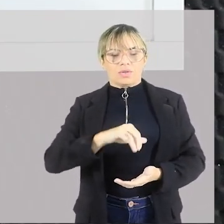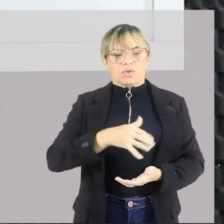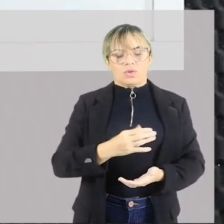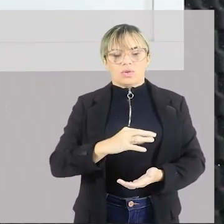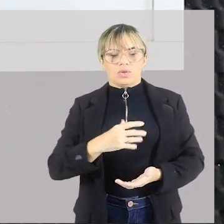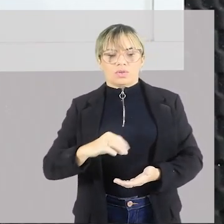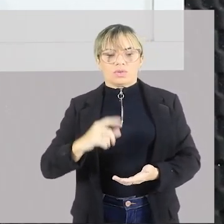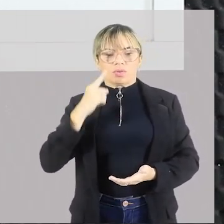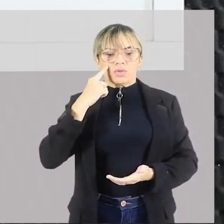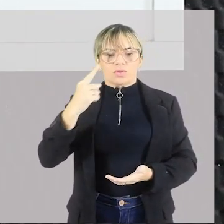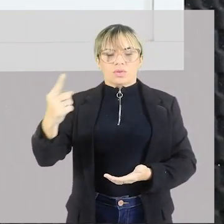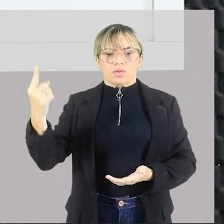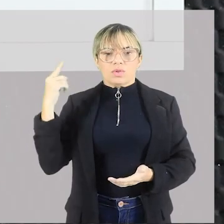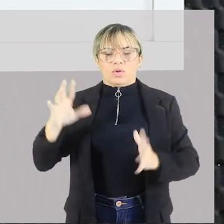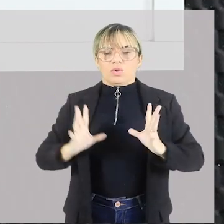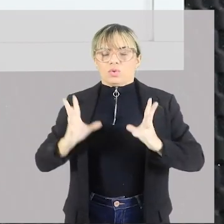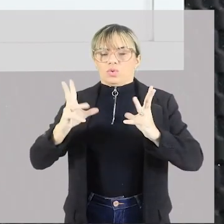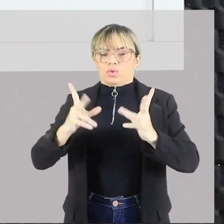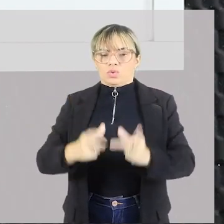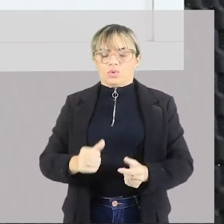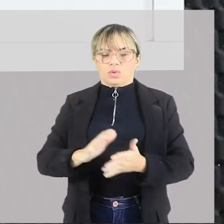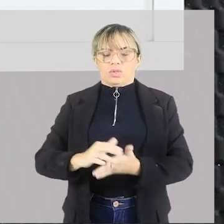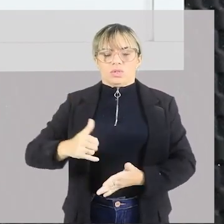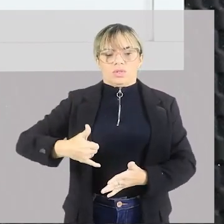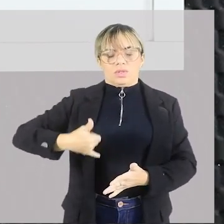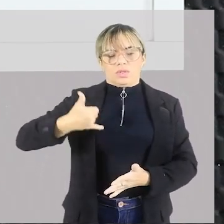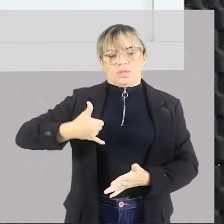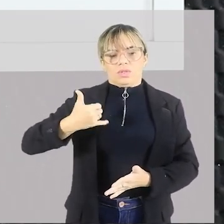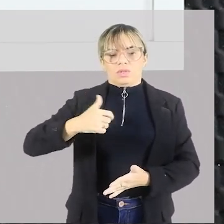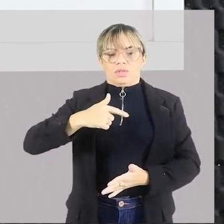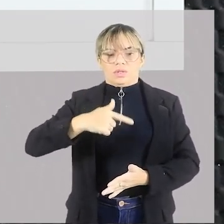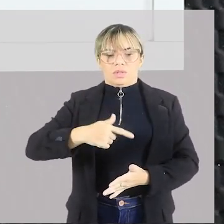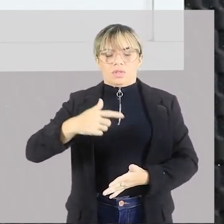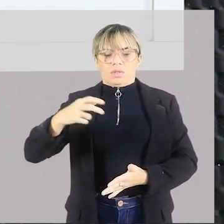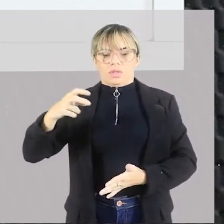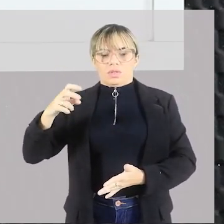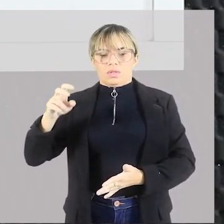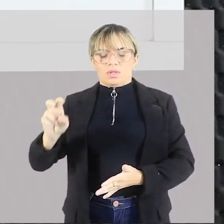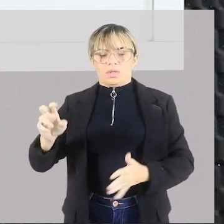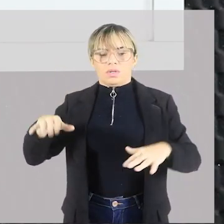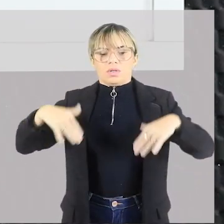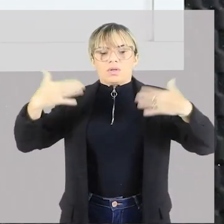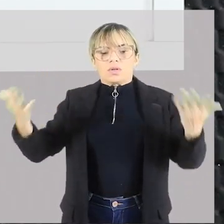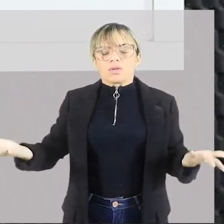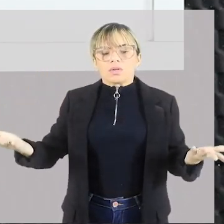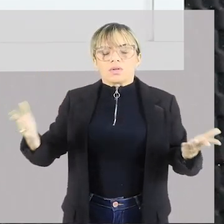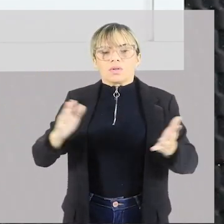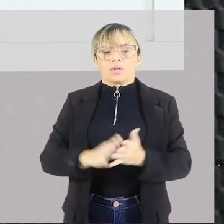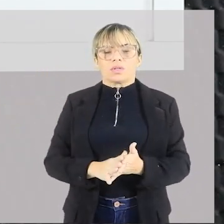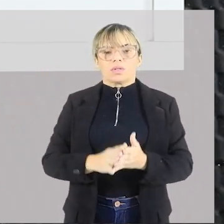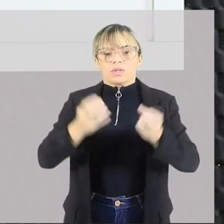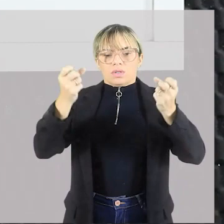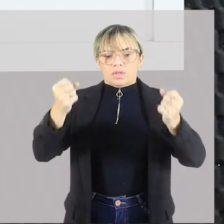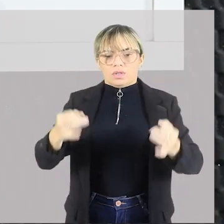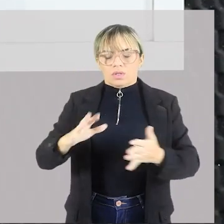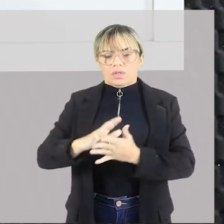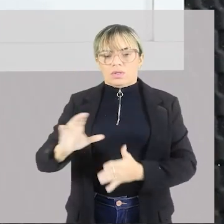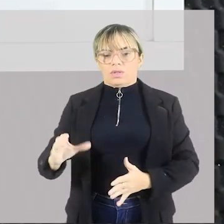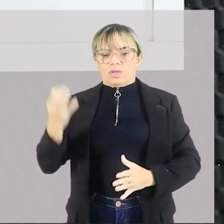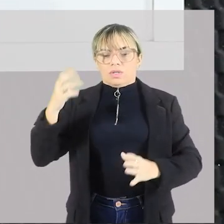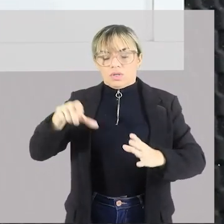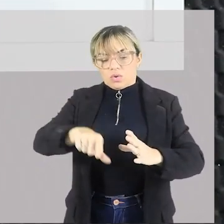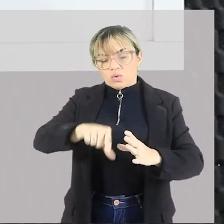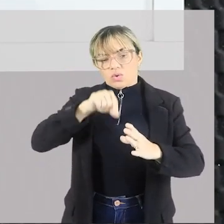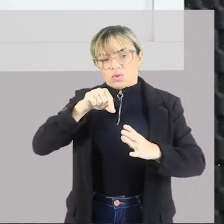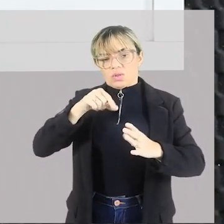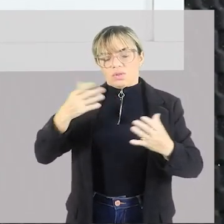têm 75 anos então nós temos quatro pessoas em sétimo O que que a questão falou quando isso acontecer vai fazer um